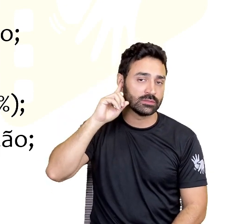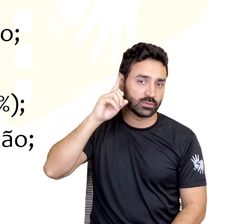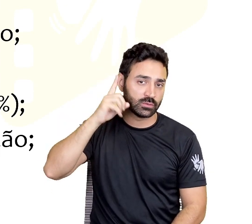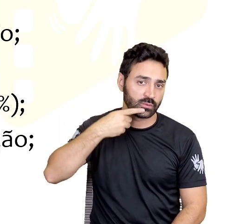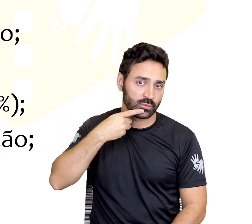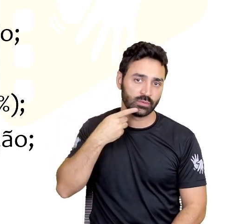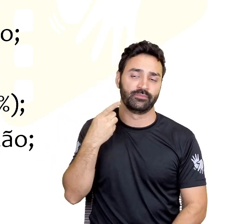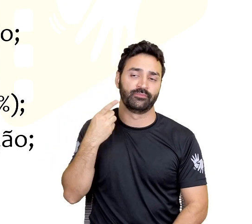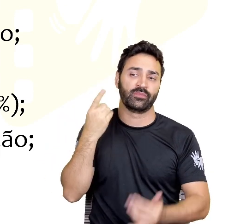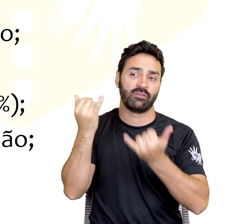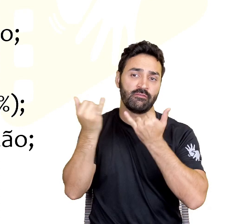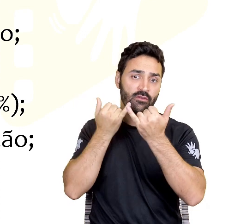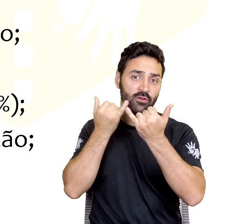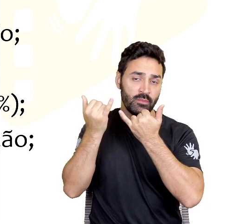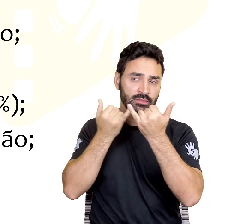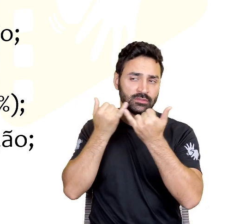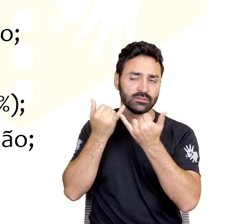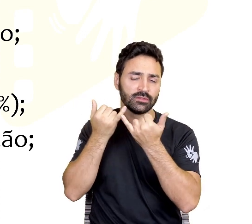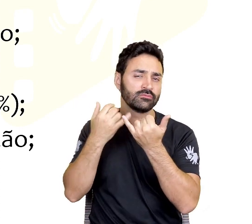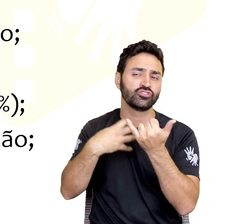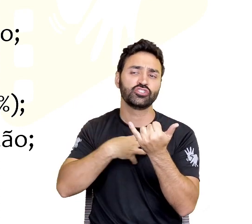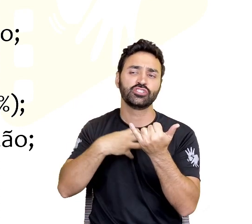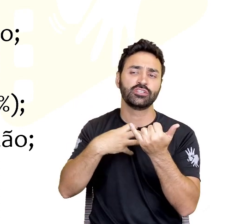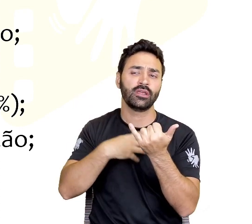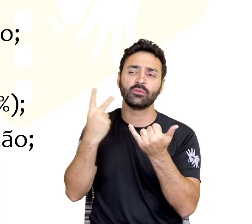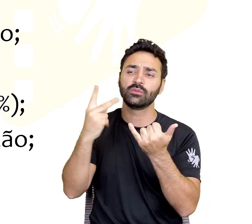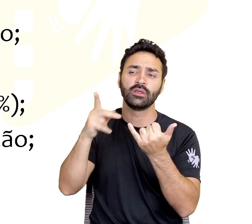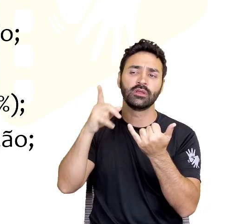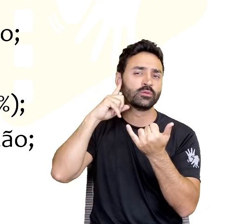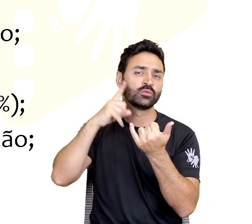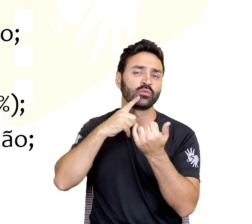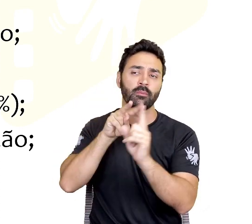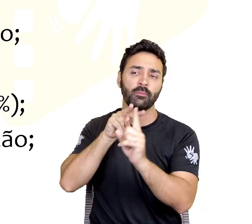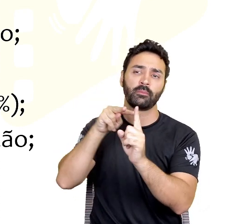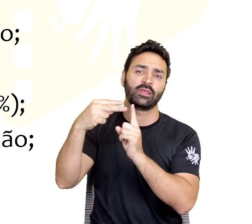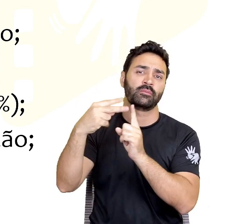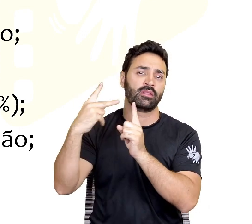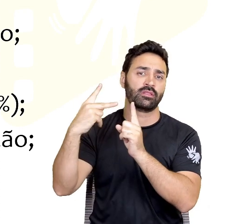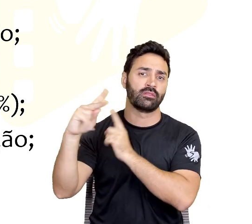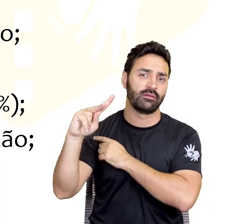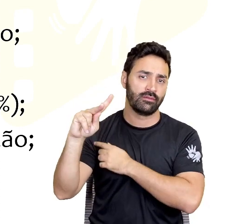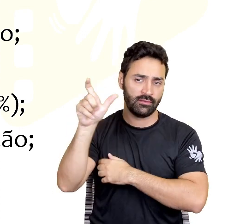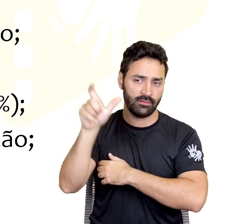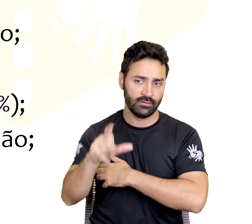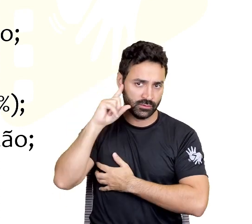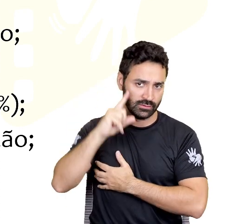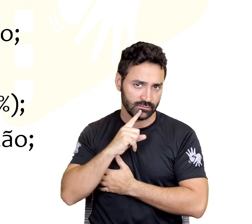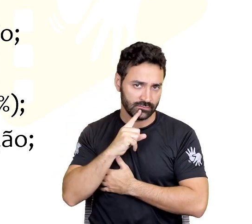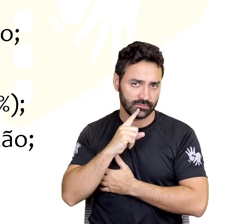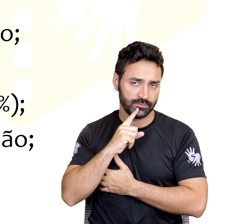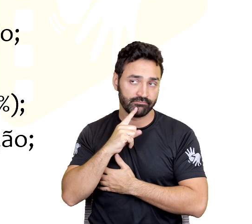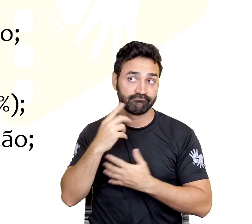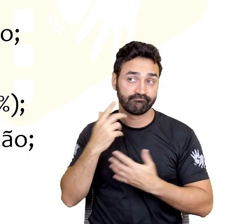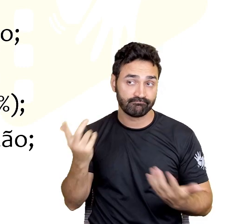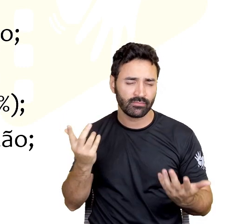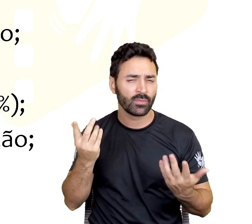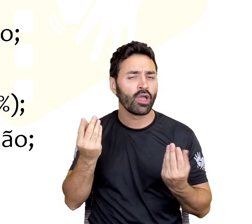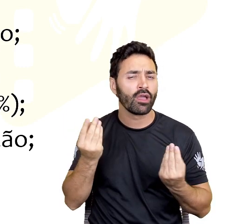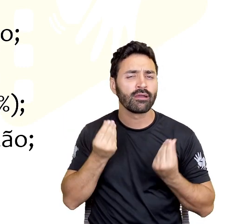trazer informações sobre como o surdo vê o mundo. Ou seja, como é que é